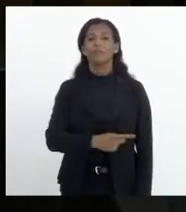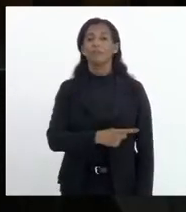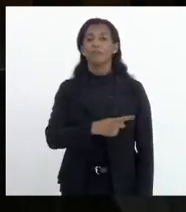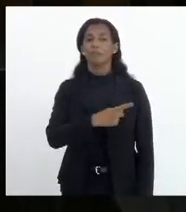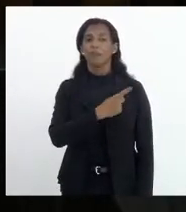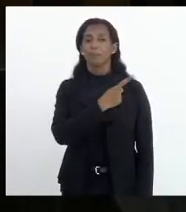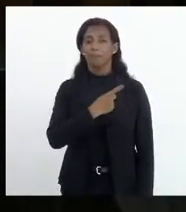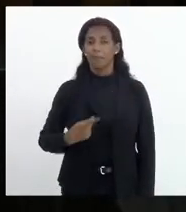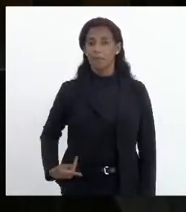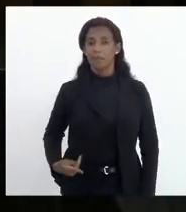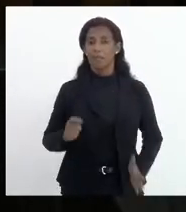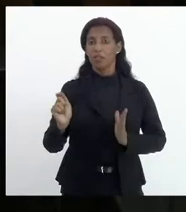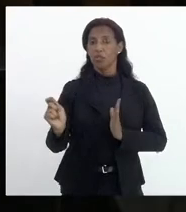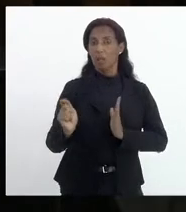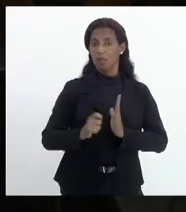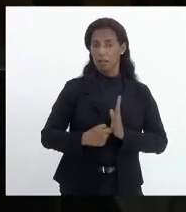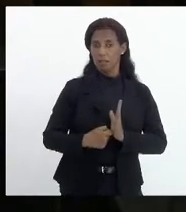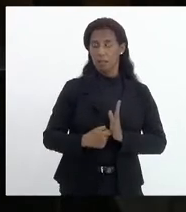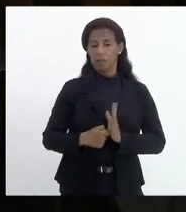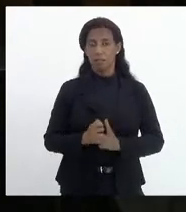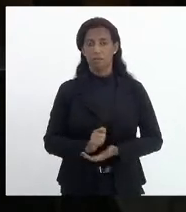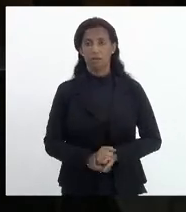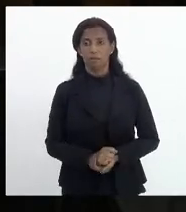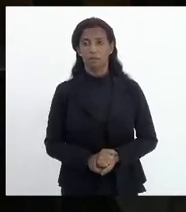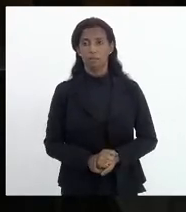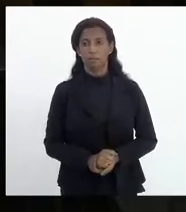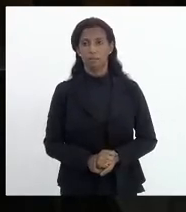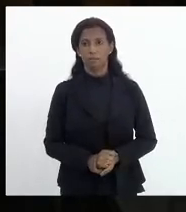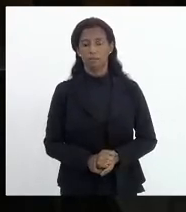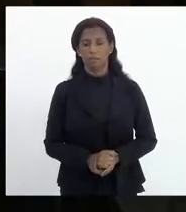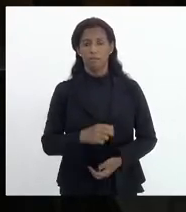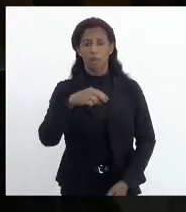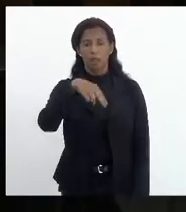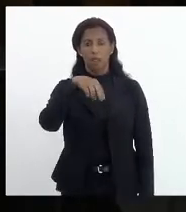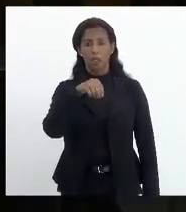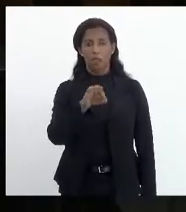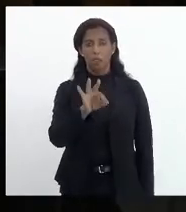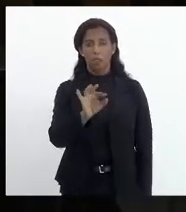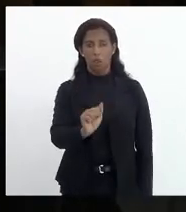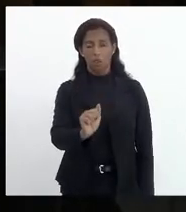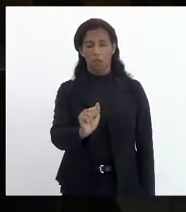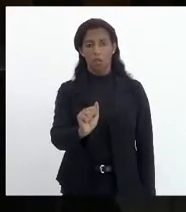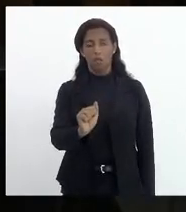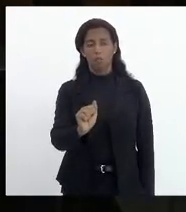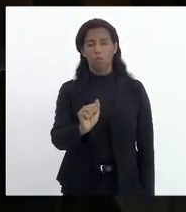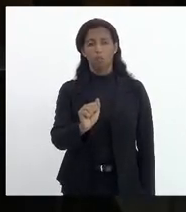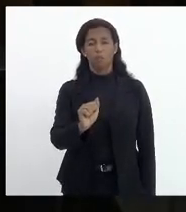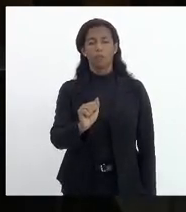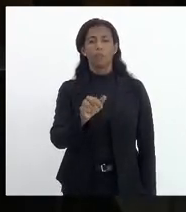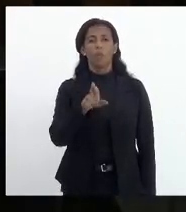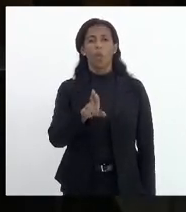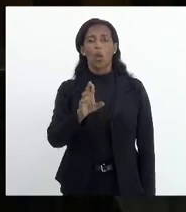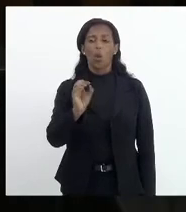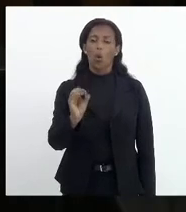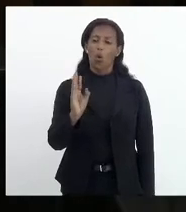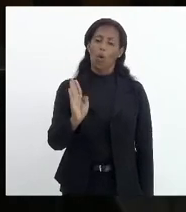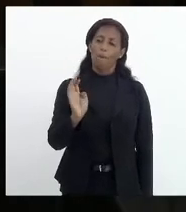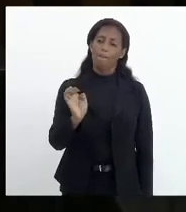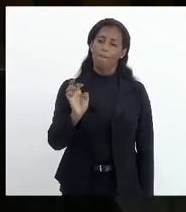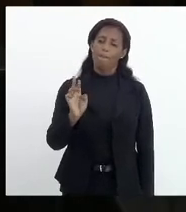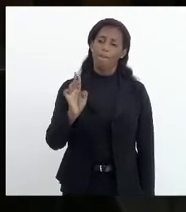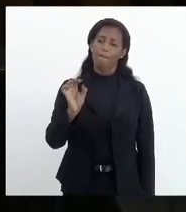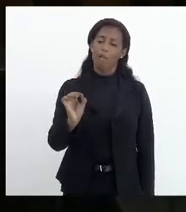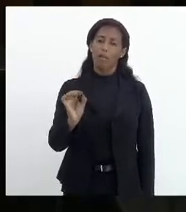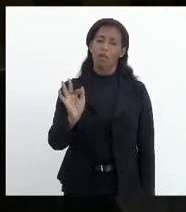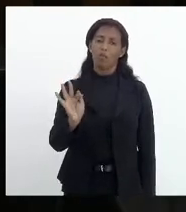que assina a nota Roberto Freire que que teve a honra de